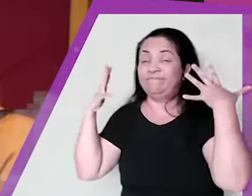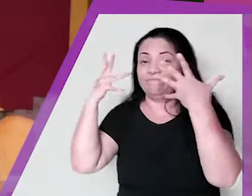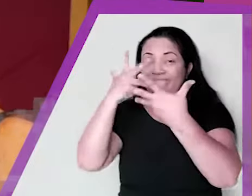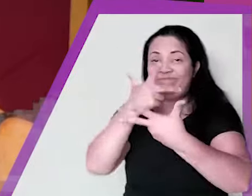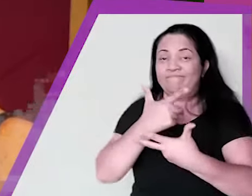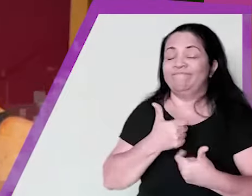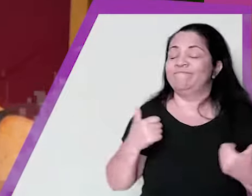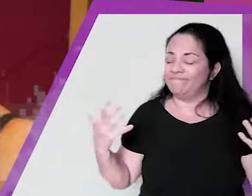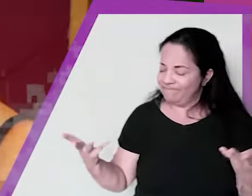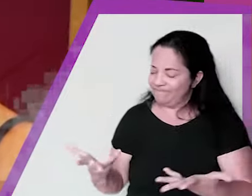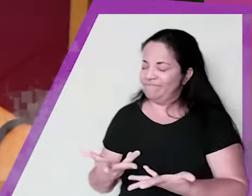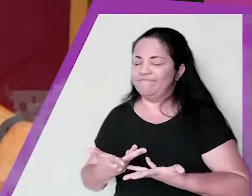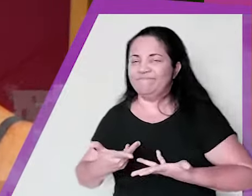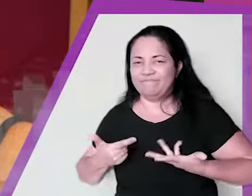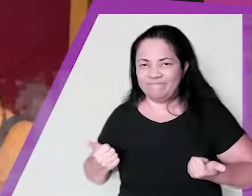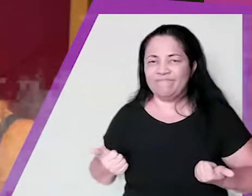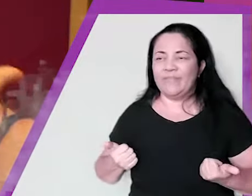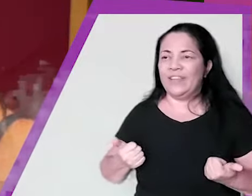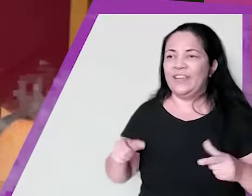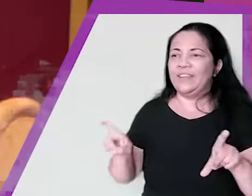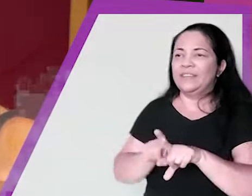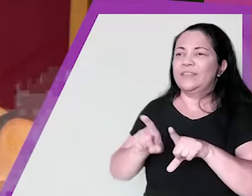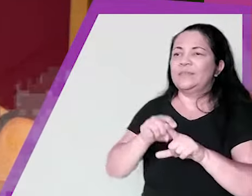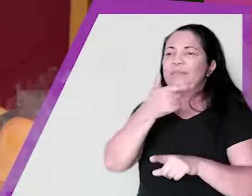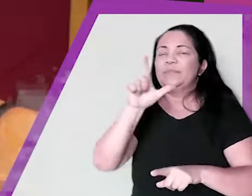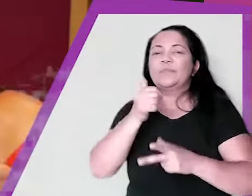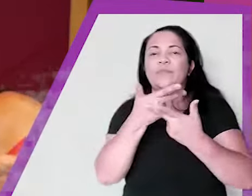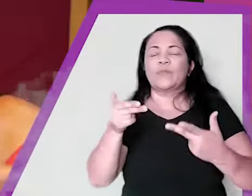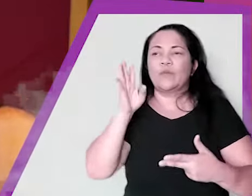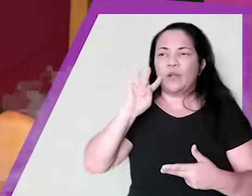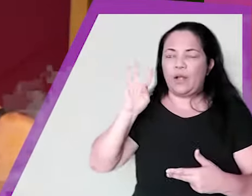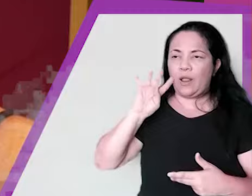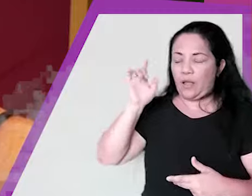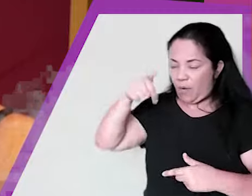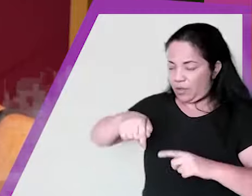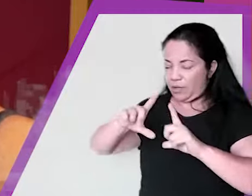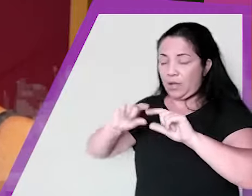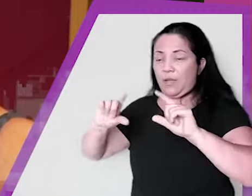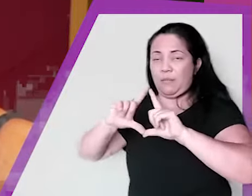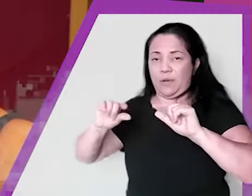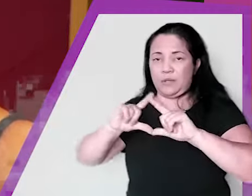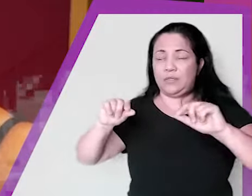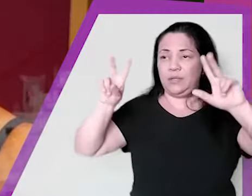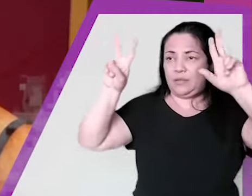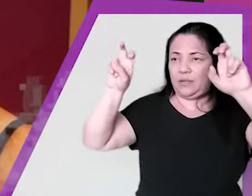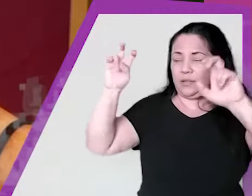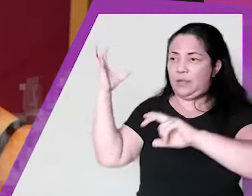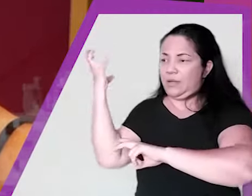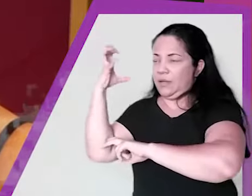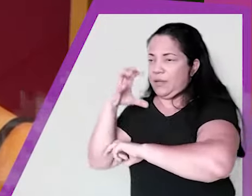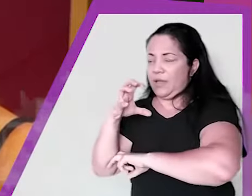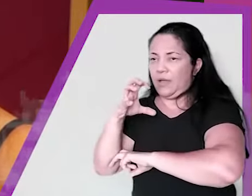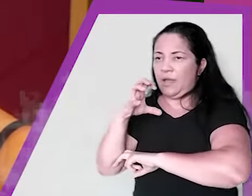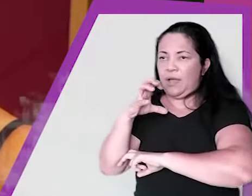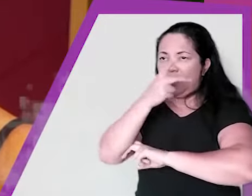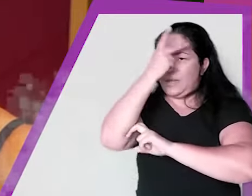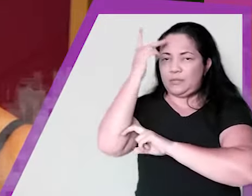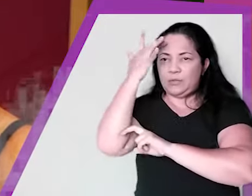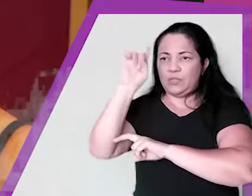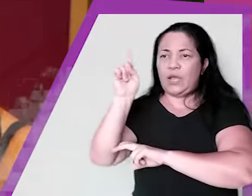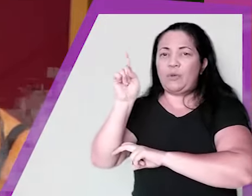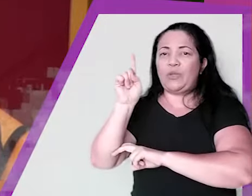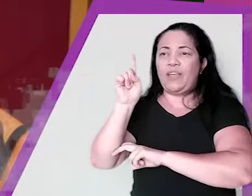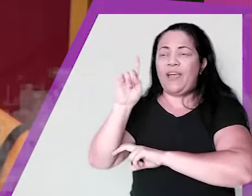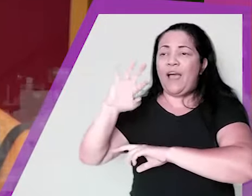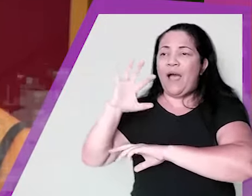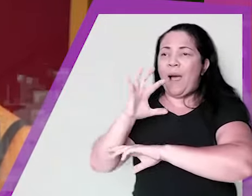Cerrado é um bioma que floresce e que é muito maravilhoso. Porque uma coisa que é muito bacana, que a gente vê aqui em Brasília, e